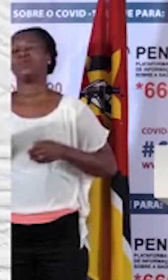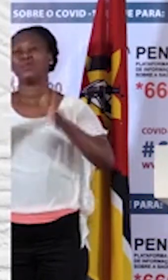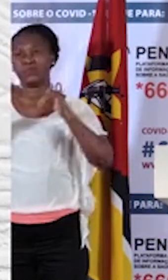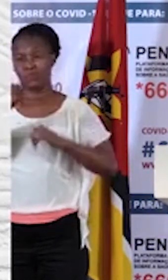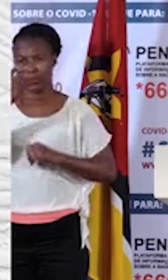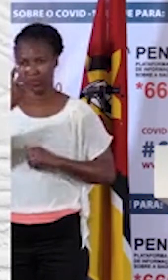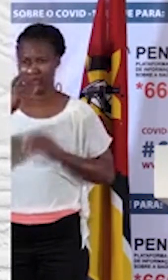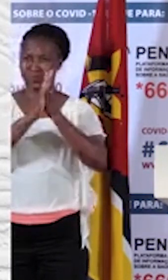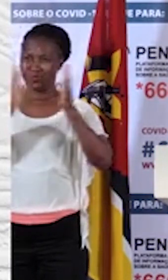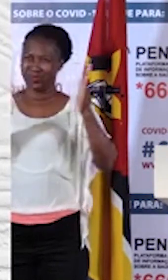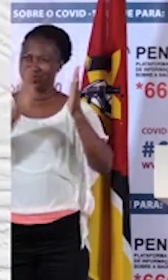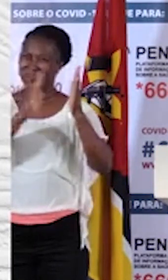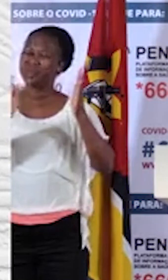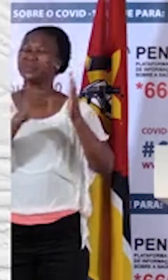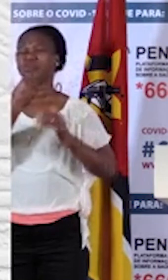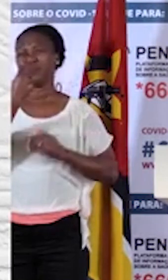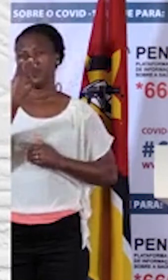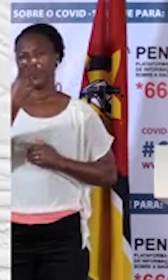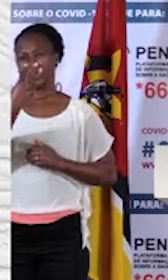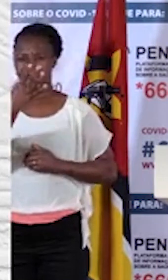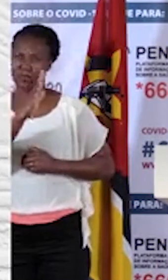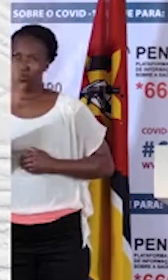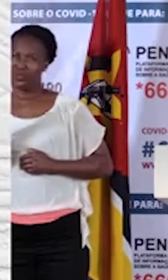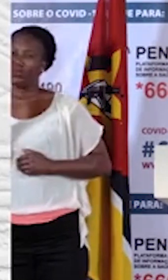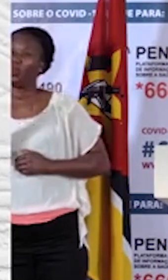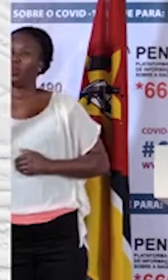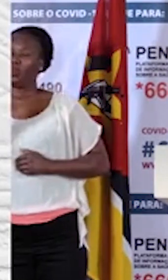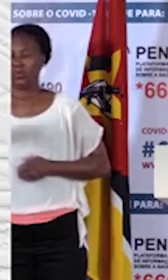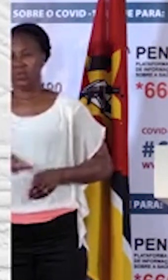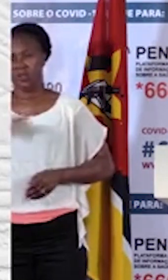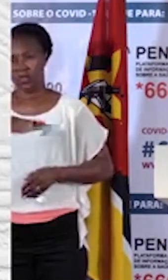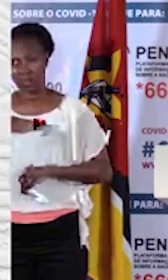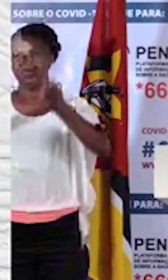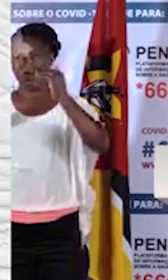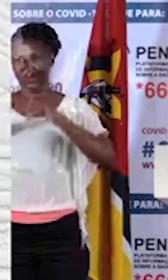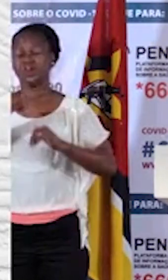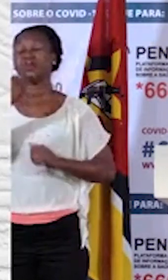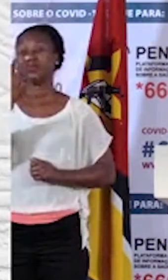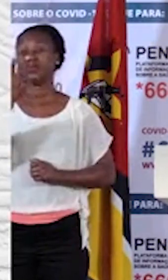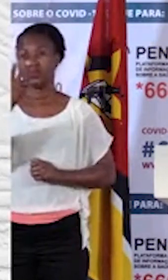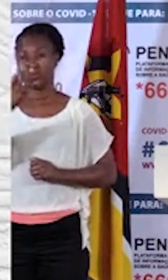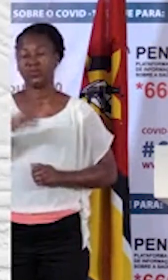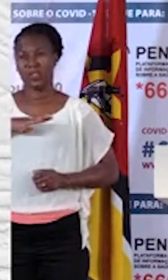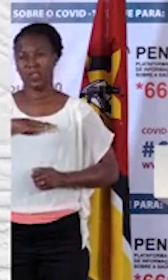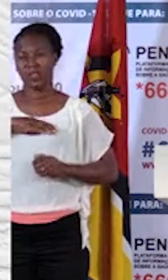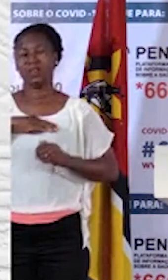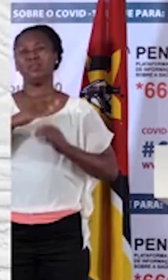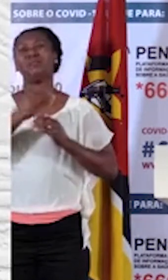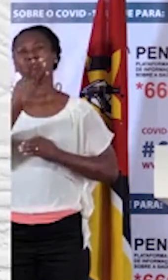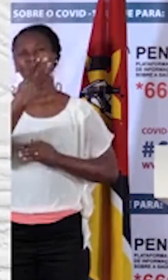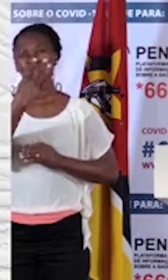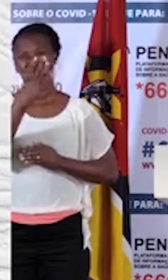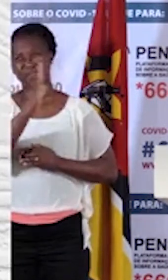de 35 a 44 anos e 2 na faixa etária de 45 a 59